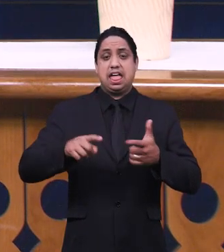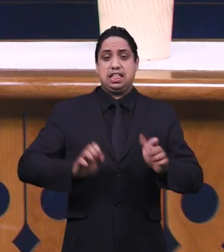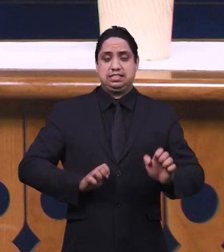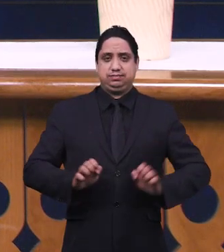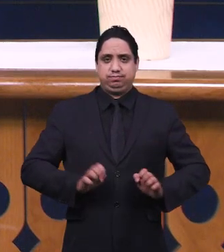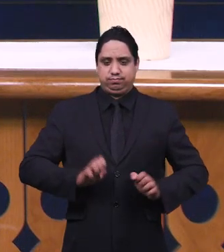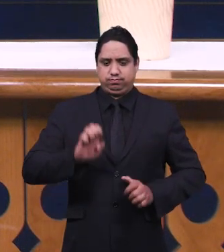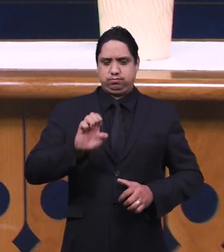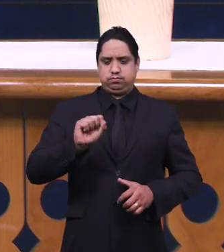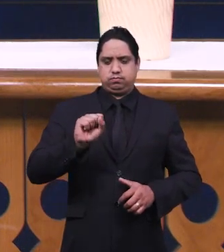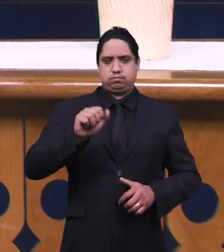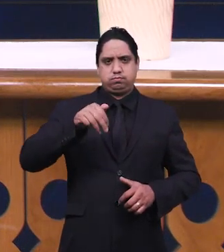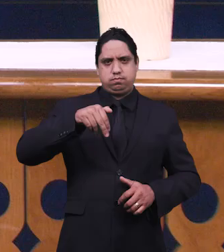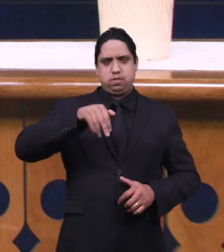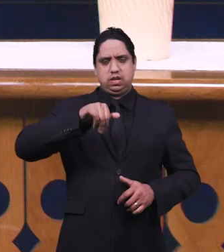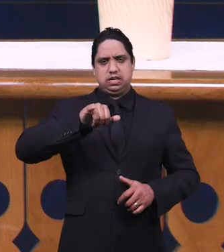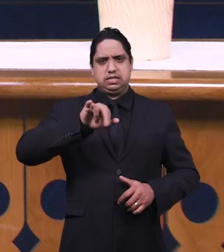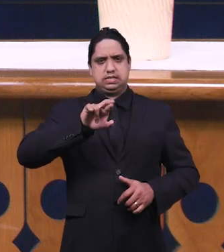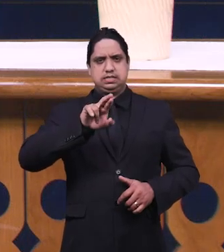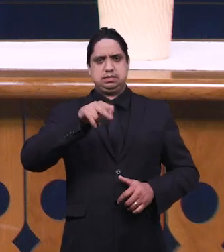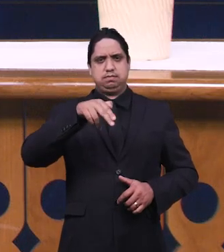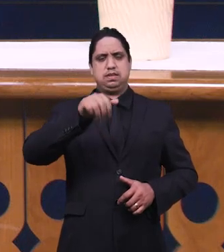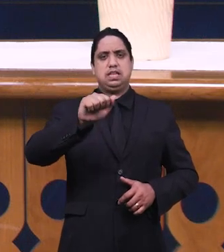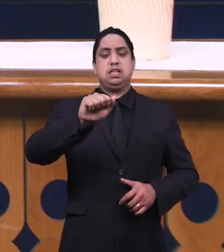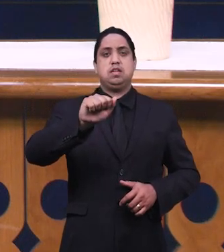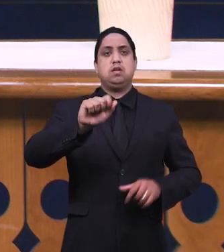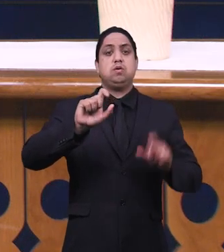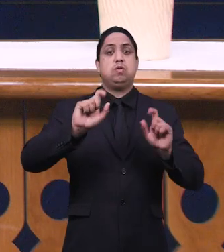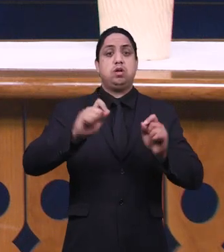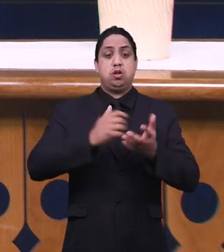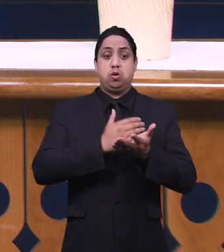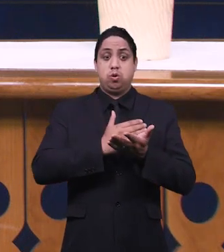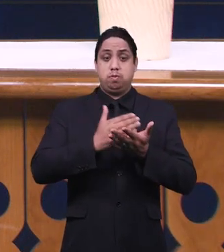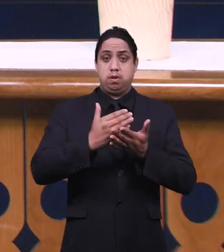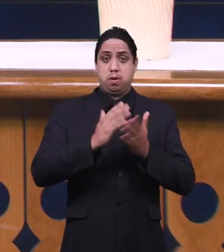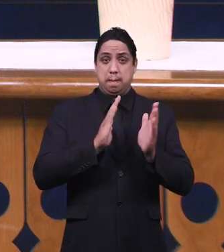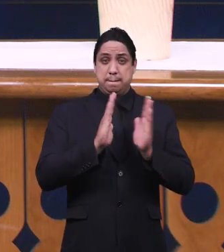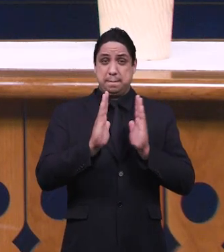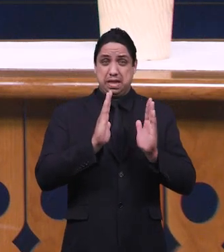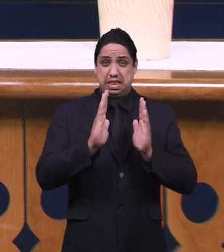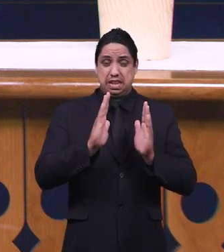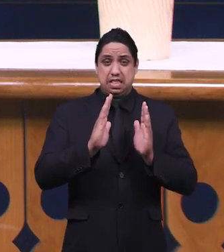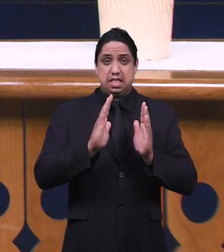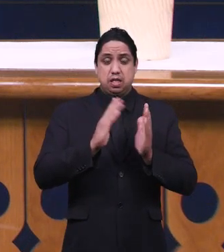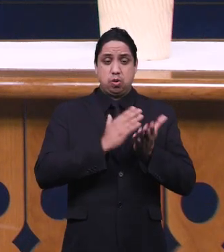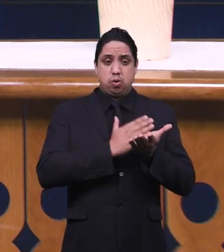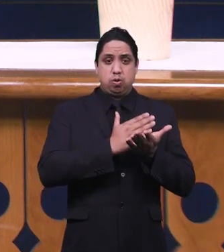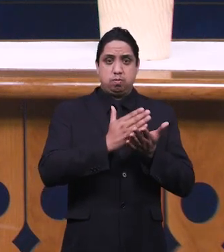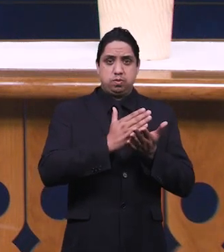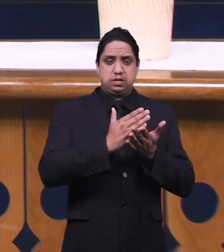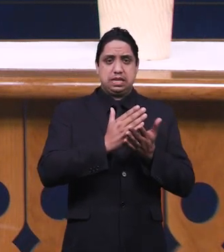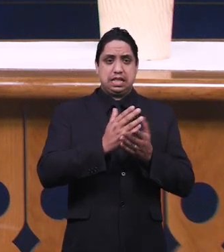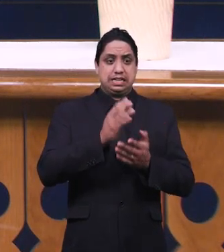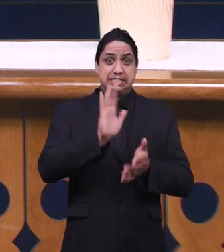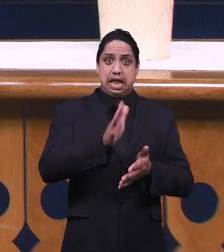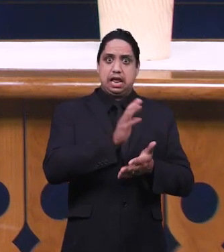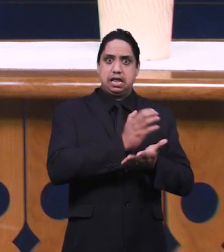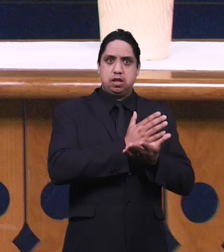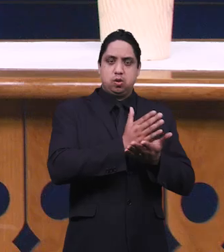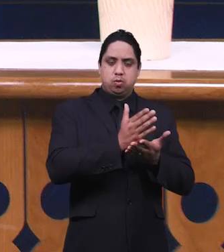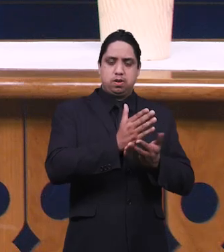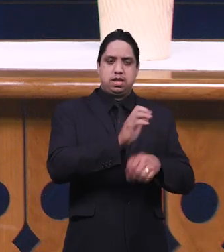Esmirna. A igreja de Esmirna, o período de Esmirna começa ainda em